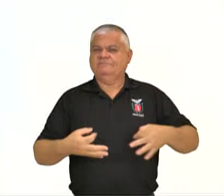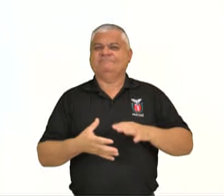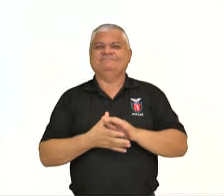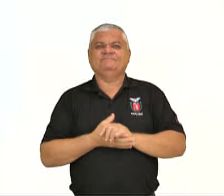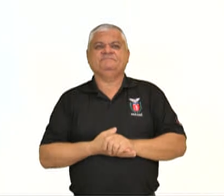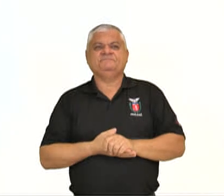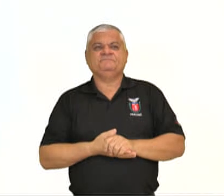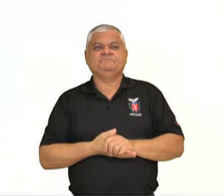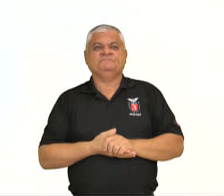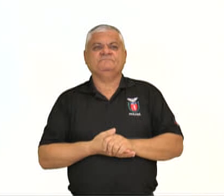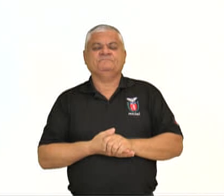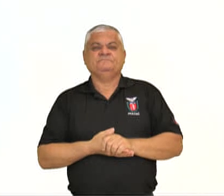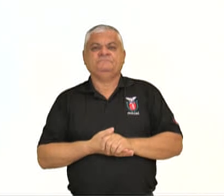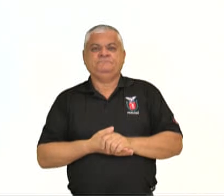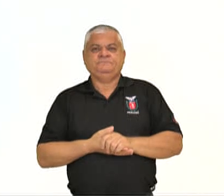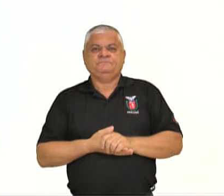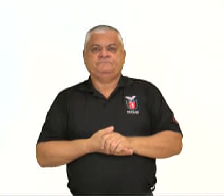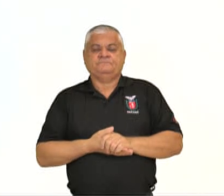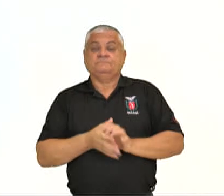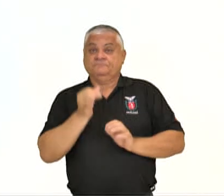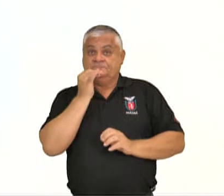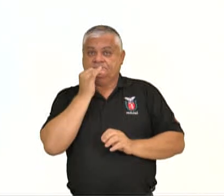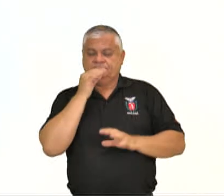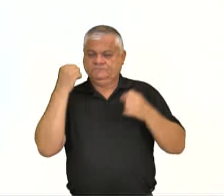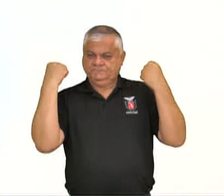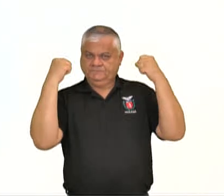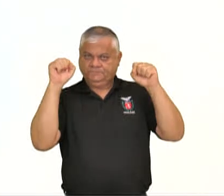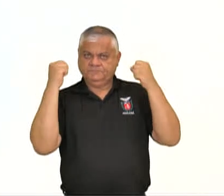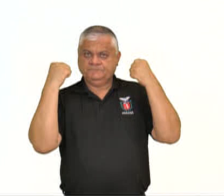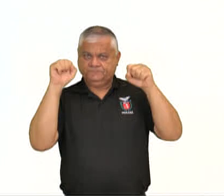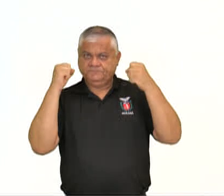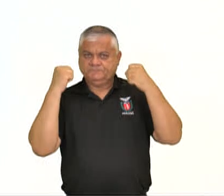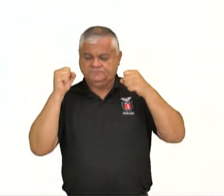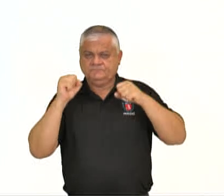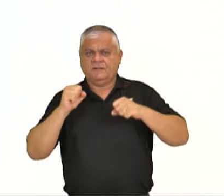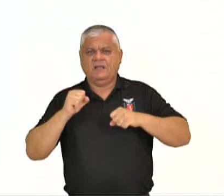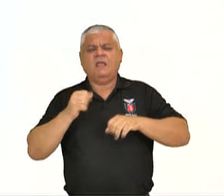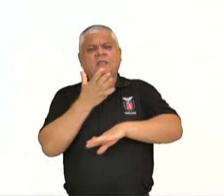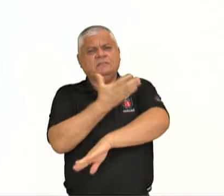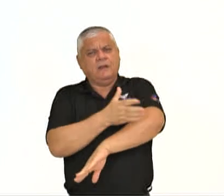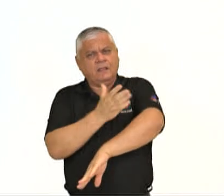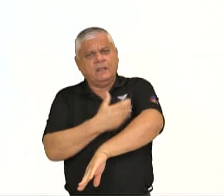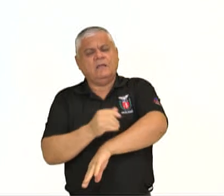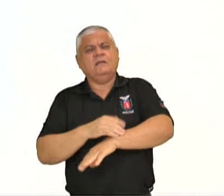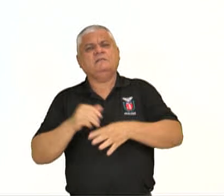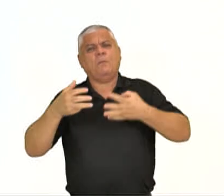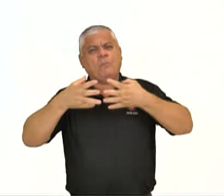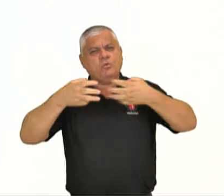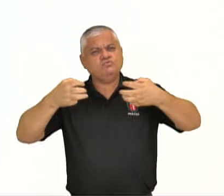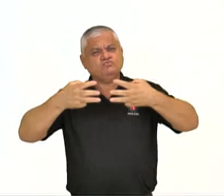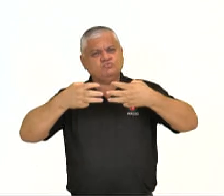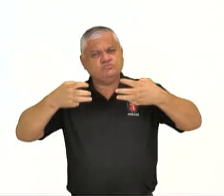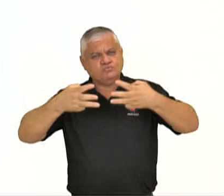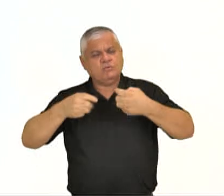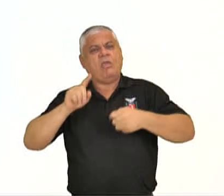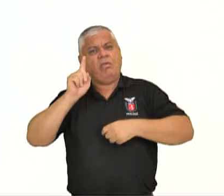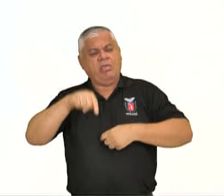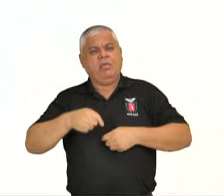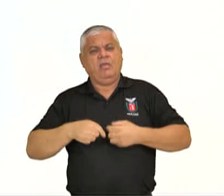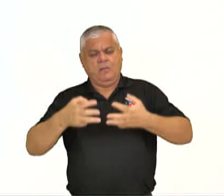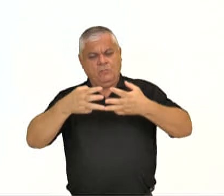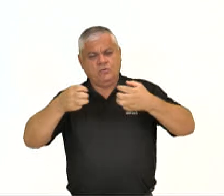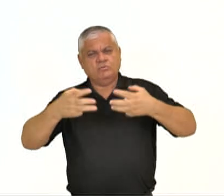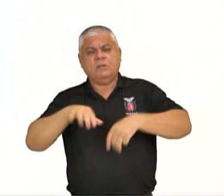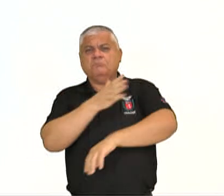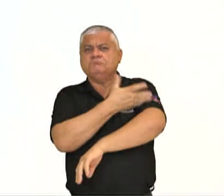bom? Quando a gente faz exercício, a gente treina os nossos músculos, tá? Os músculos treinados, eles não